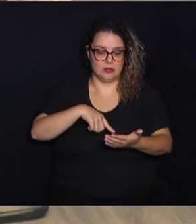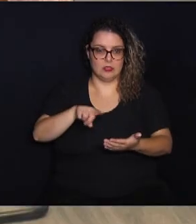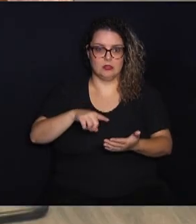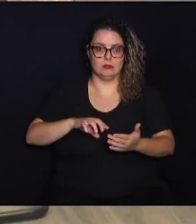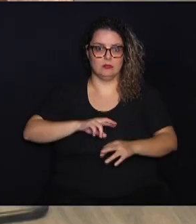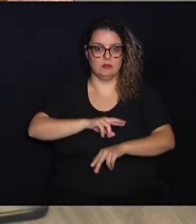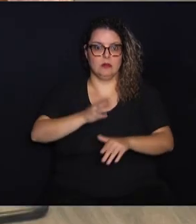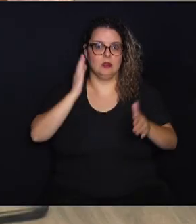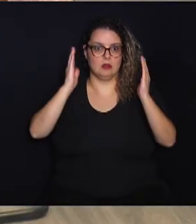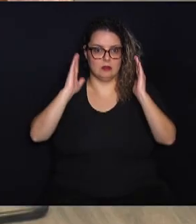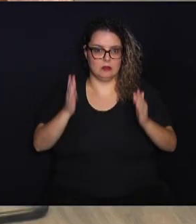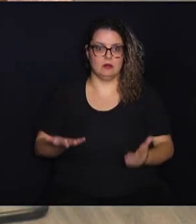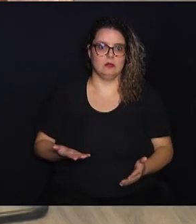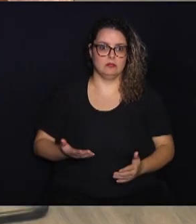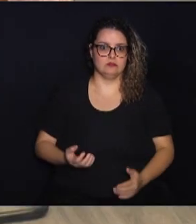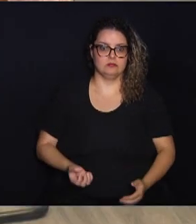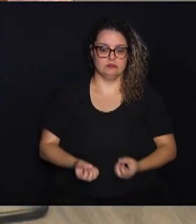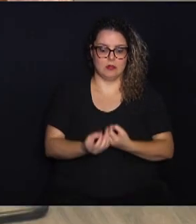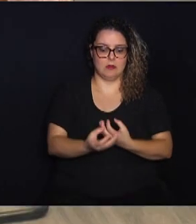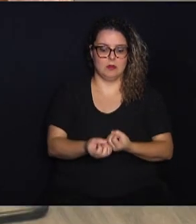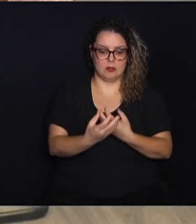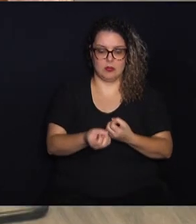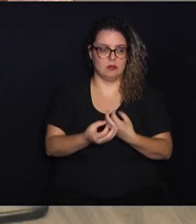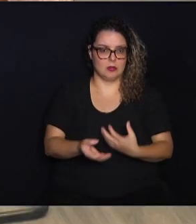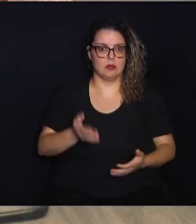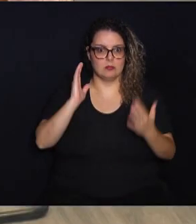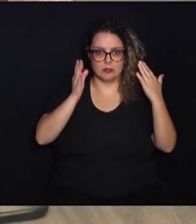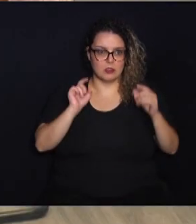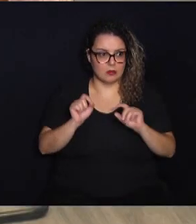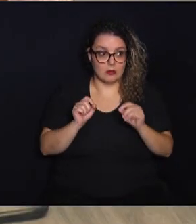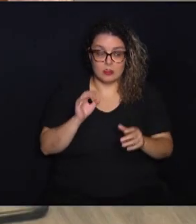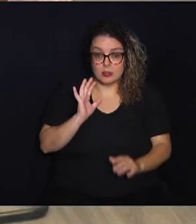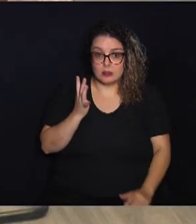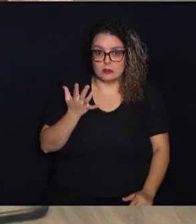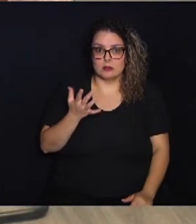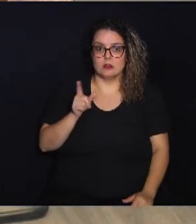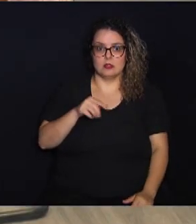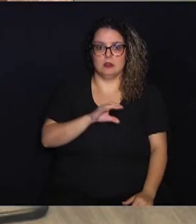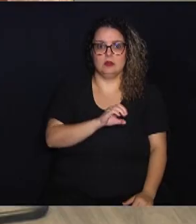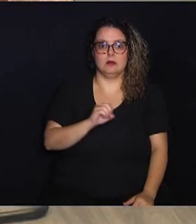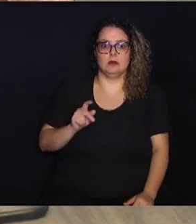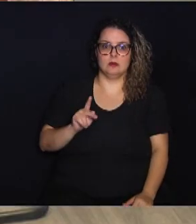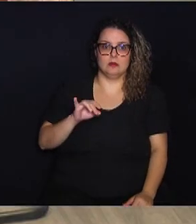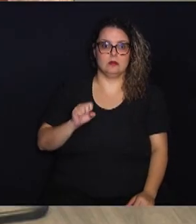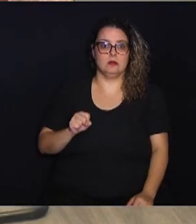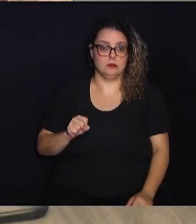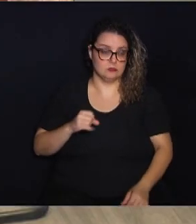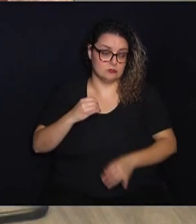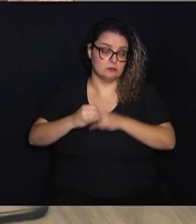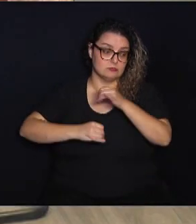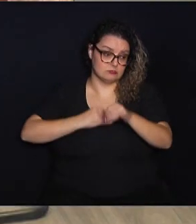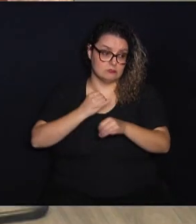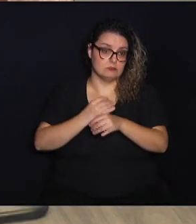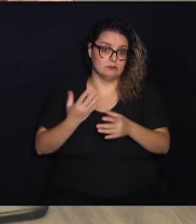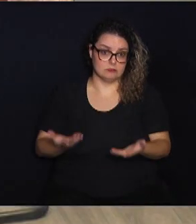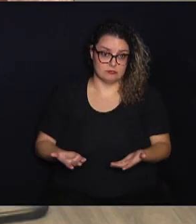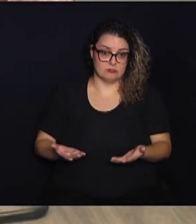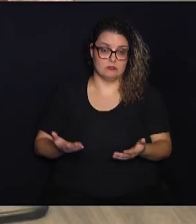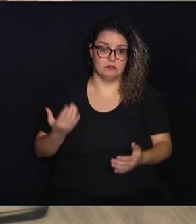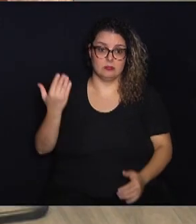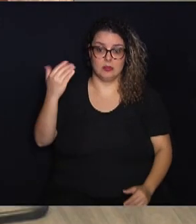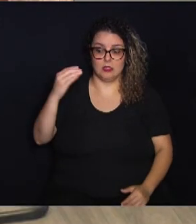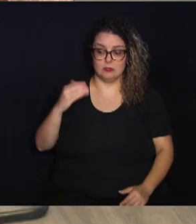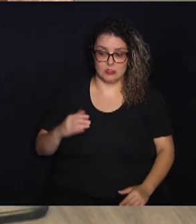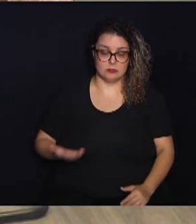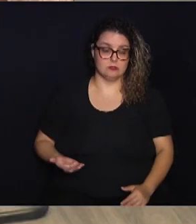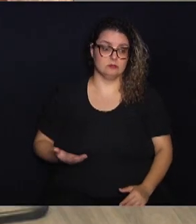tem caminhões na tela. É muito caminhão. Você fala, o que está acontecendo? São os cookies da internet, né? Então, isso são as publicidades.